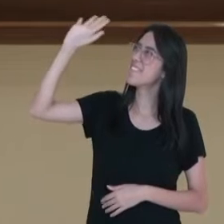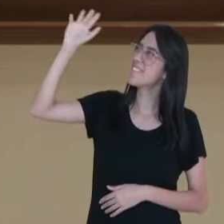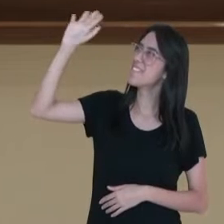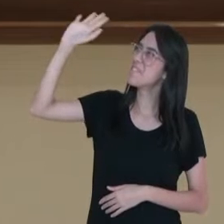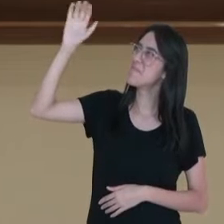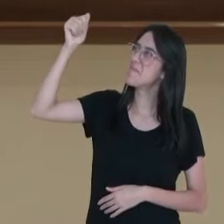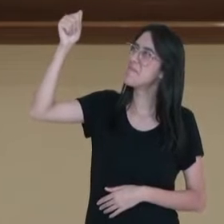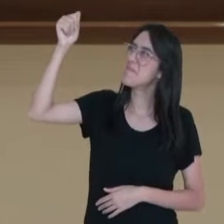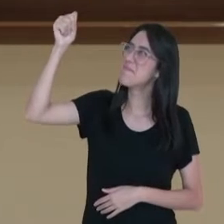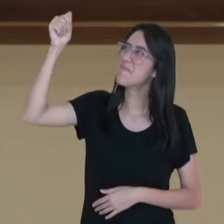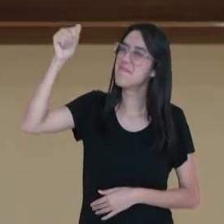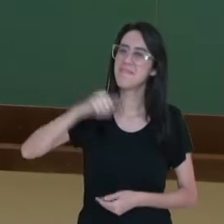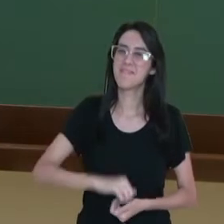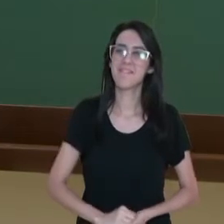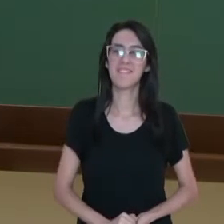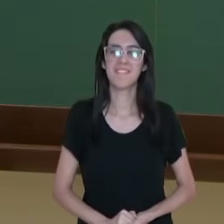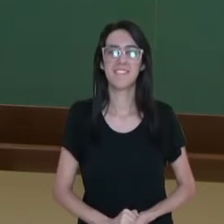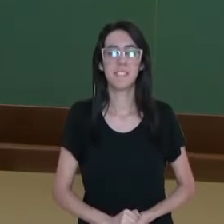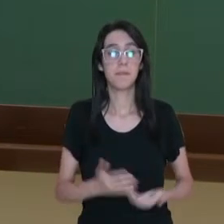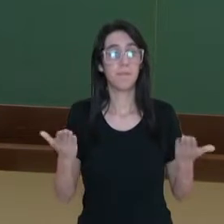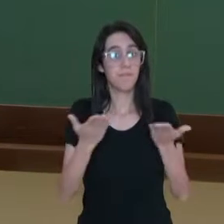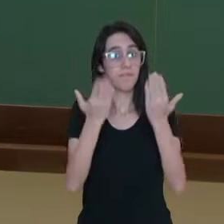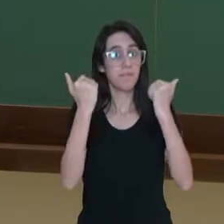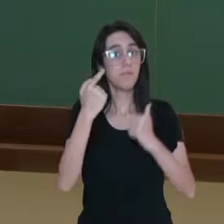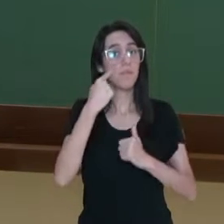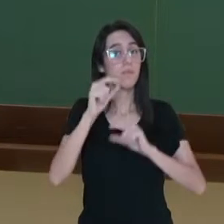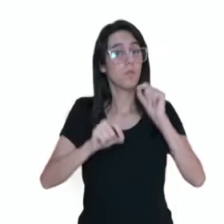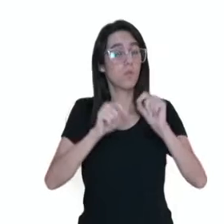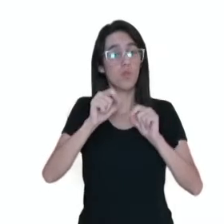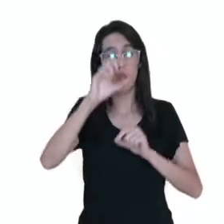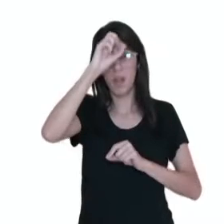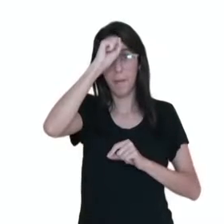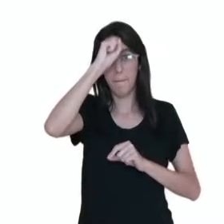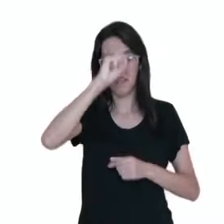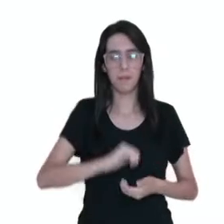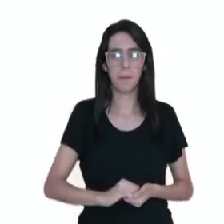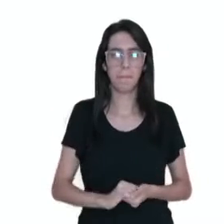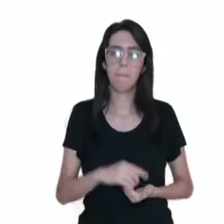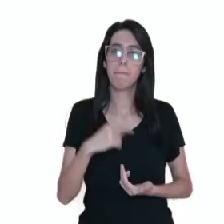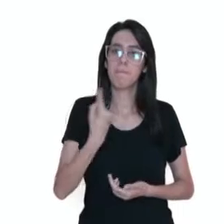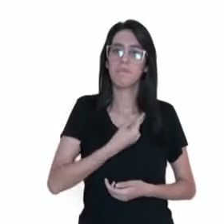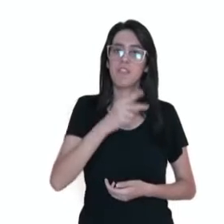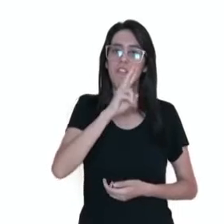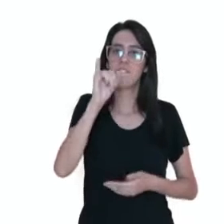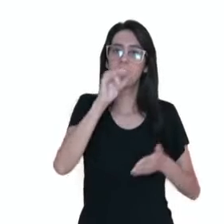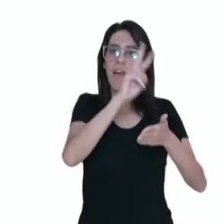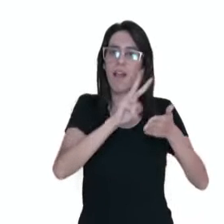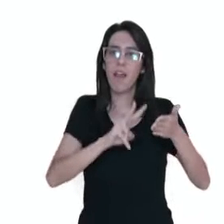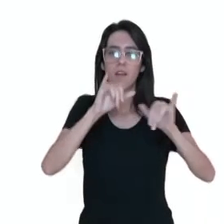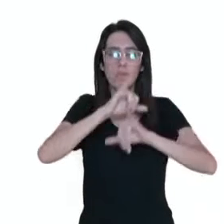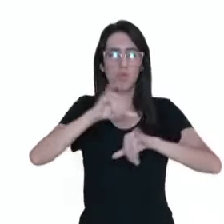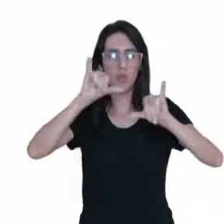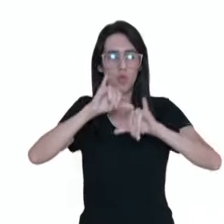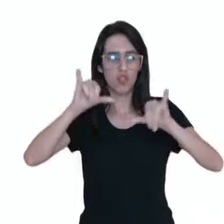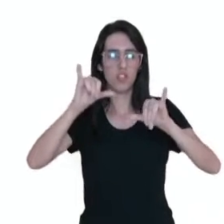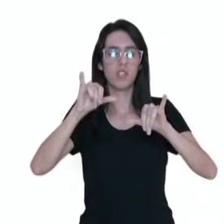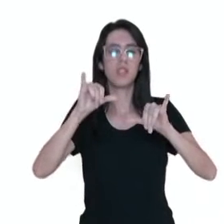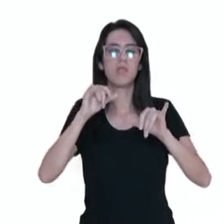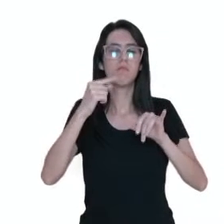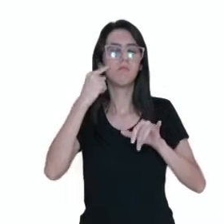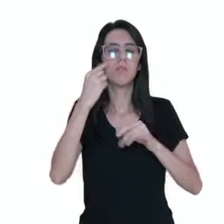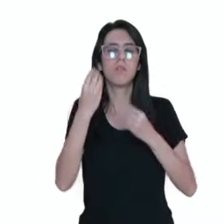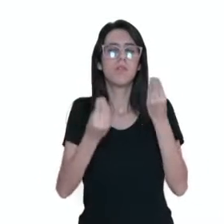bem, Jéssica? Vamos aos conteúdos? Nós vamos ler uma notícia, reconhecer o efeito de